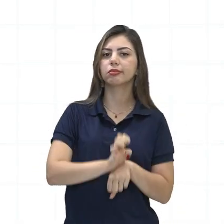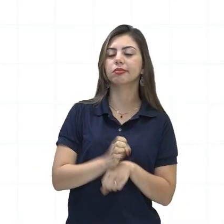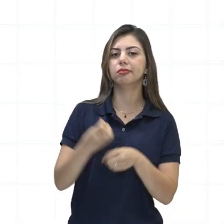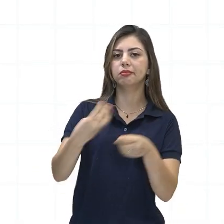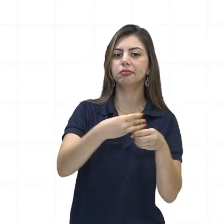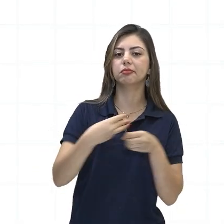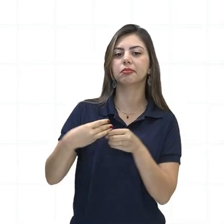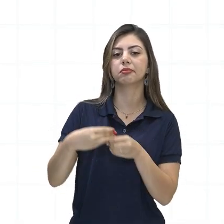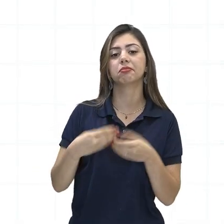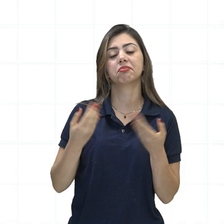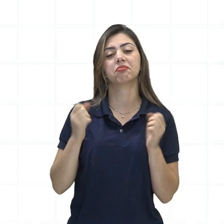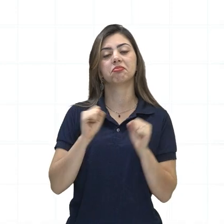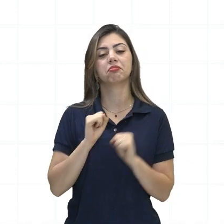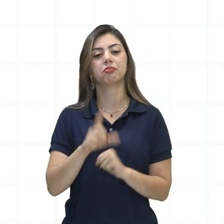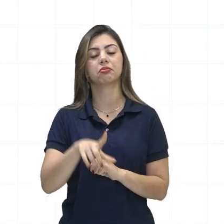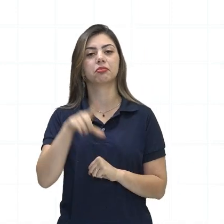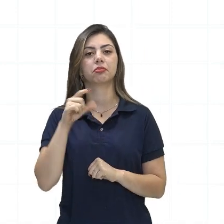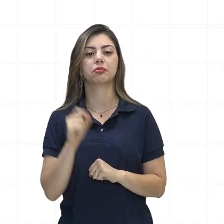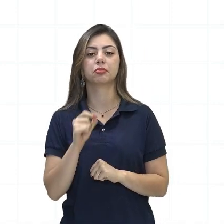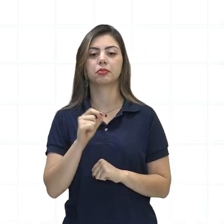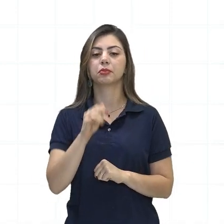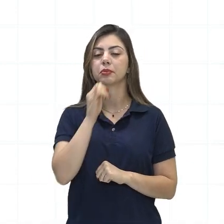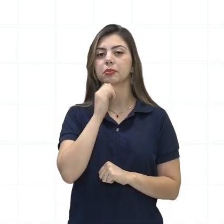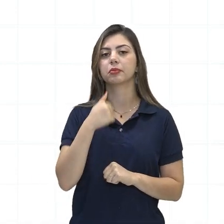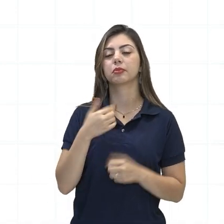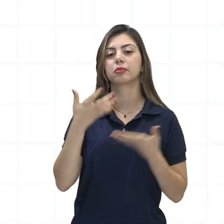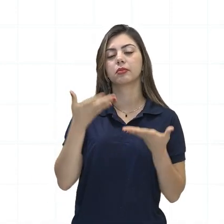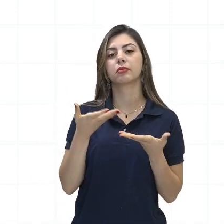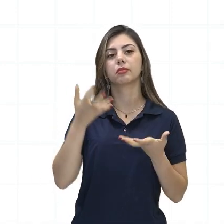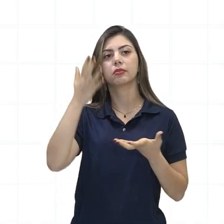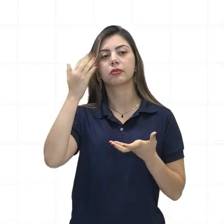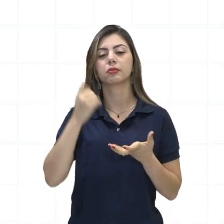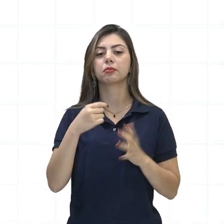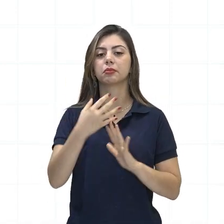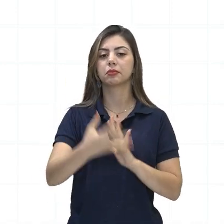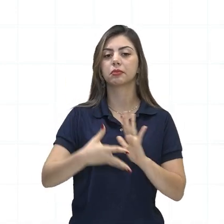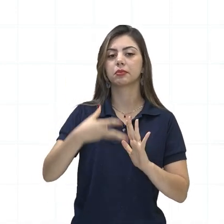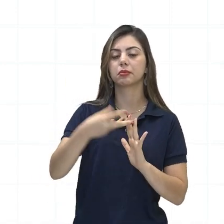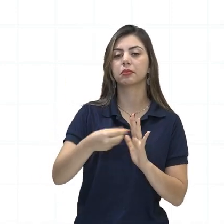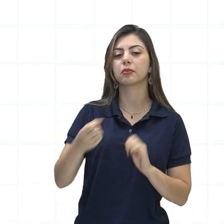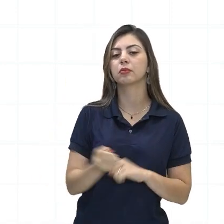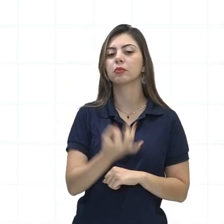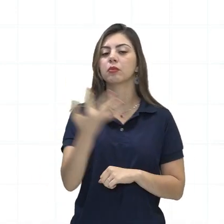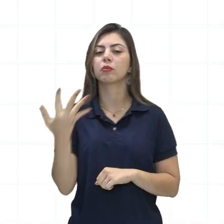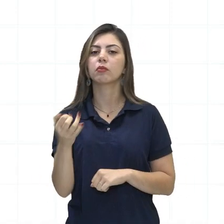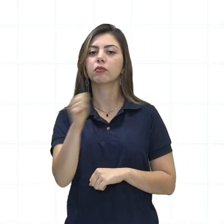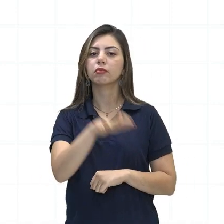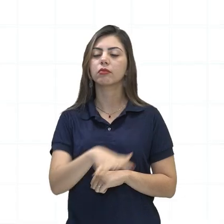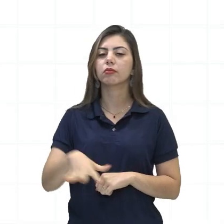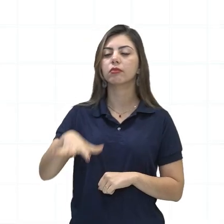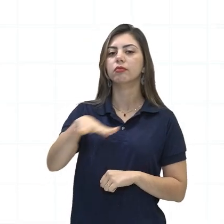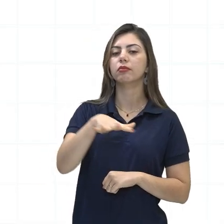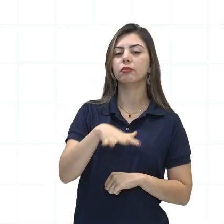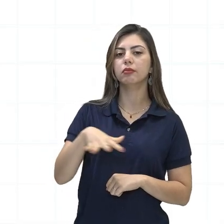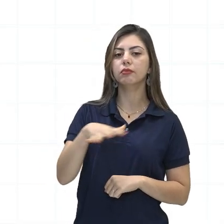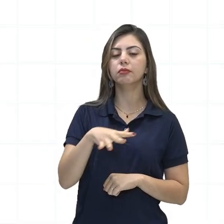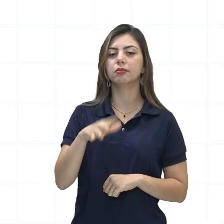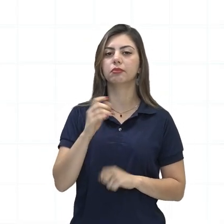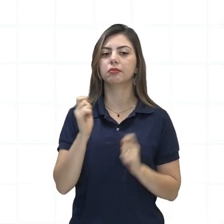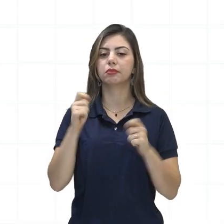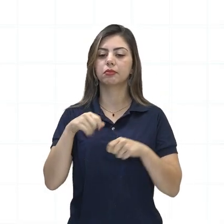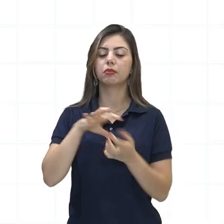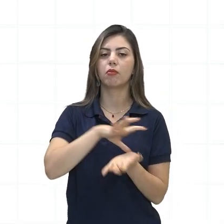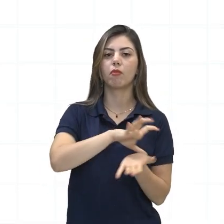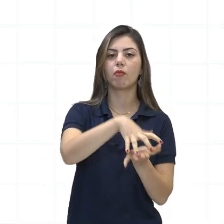só, eu posso escolher aqui em cima, eu quero saber na questão da Amazônia, quantas esferas, quantas unidades de